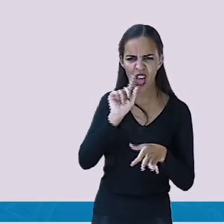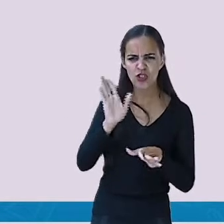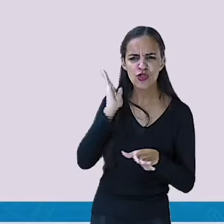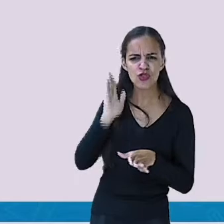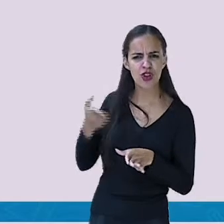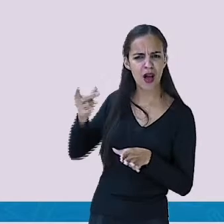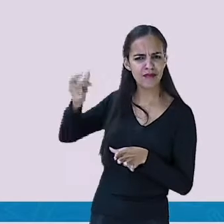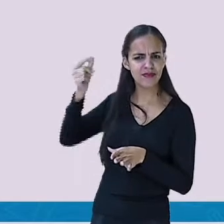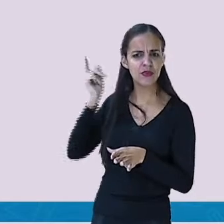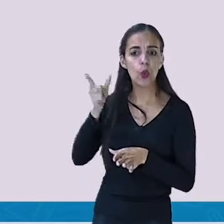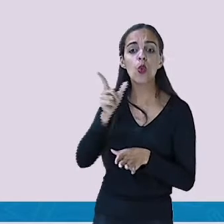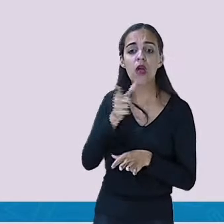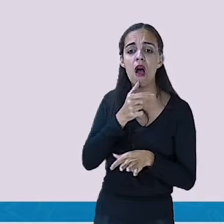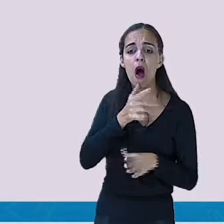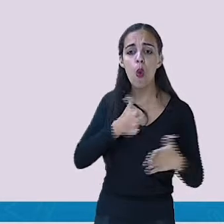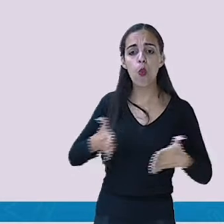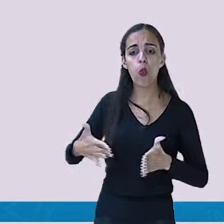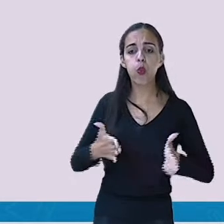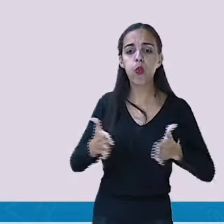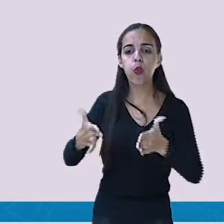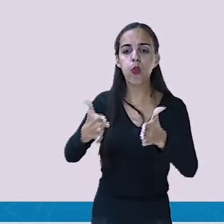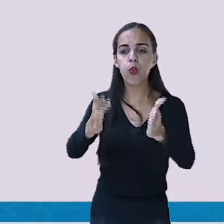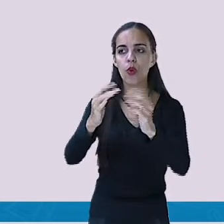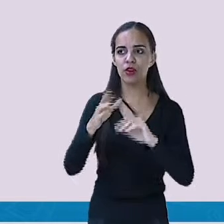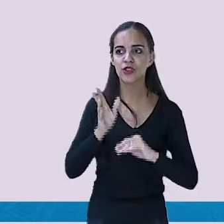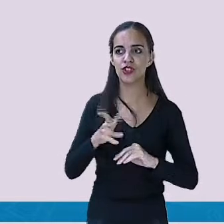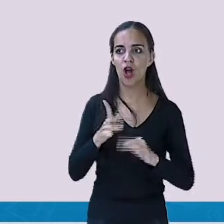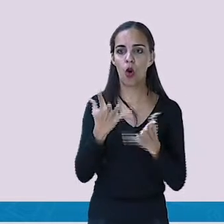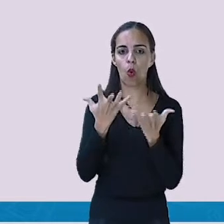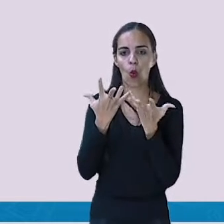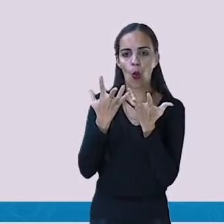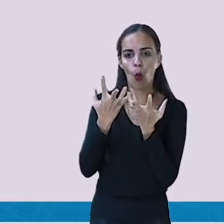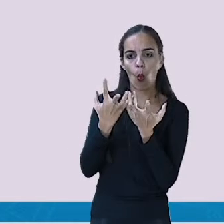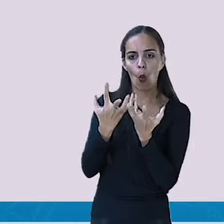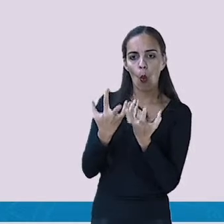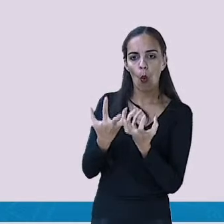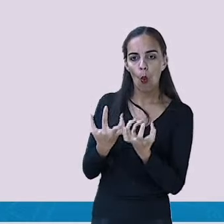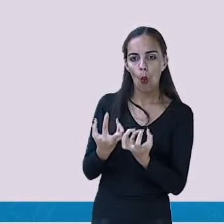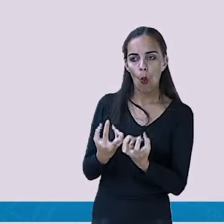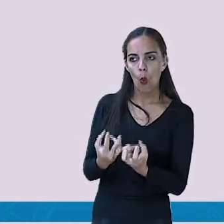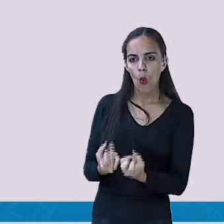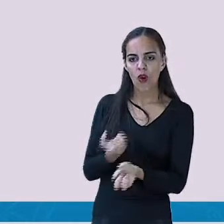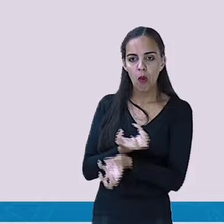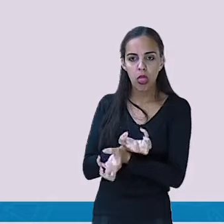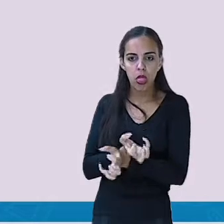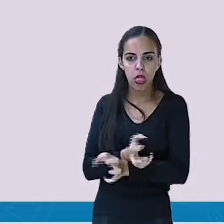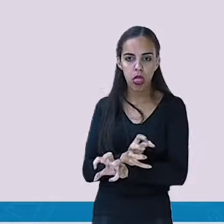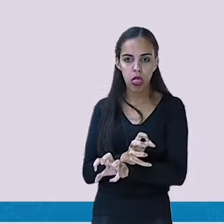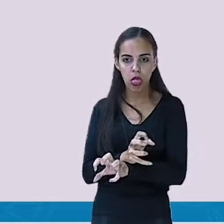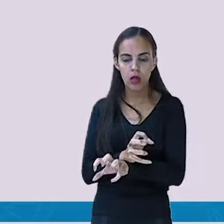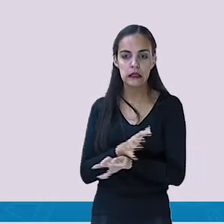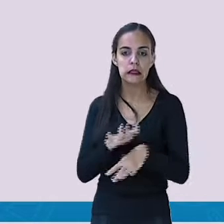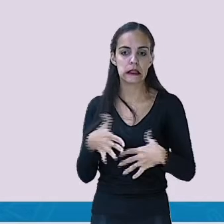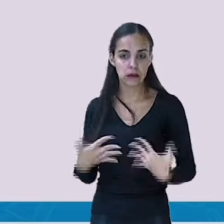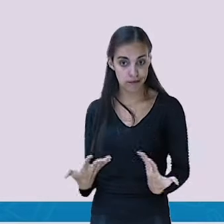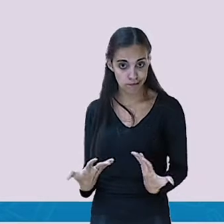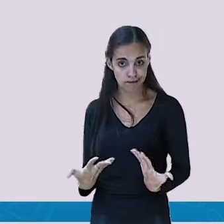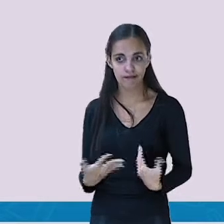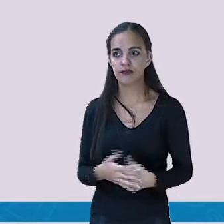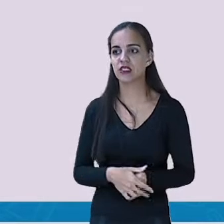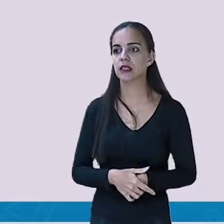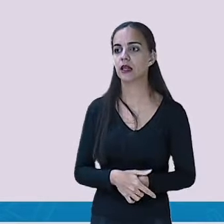e hoje não tem água, tem algumas pequenas poças. Aí